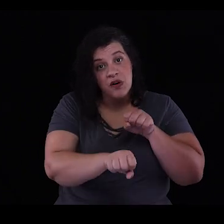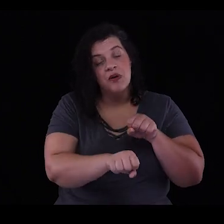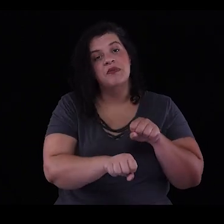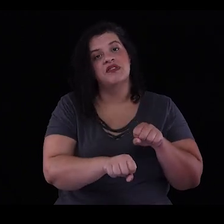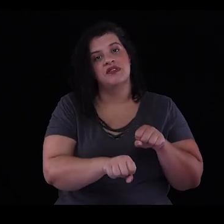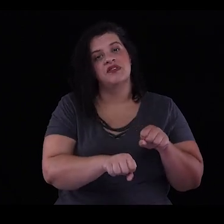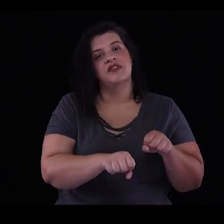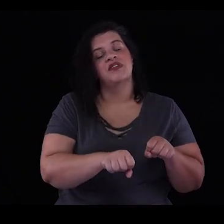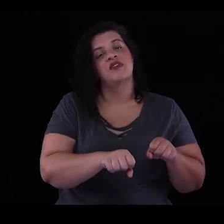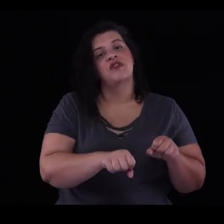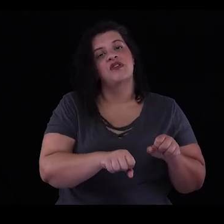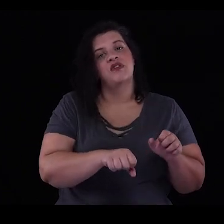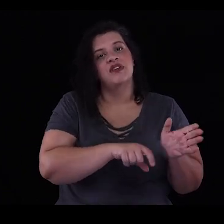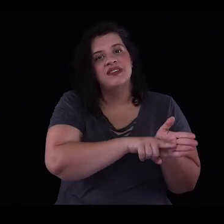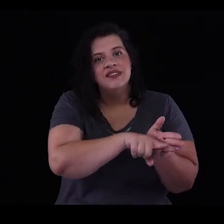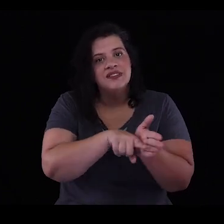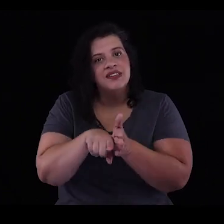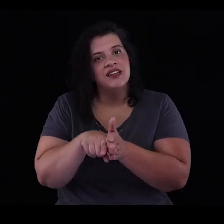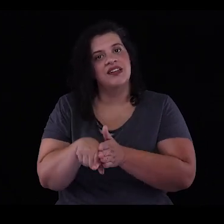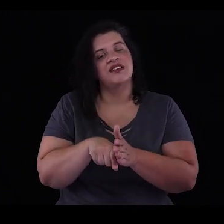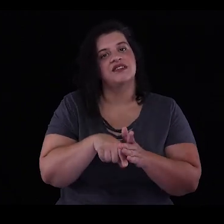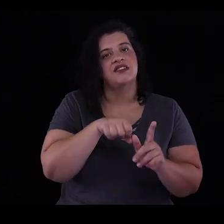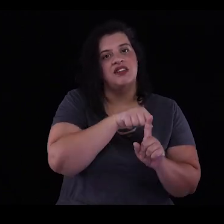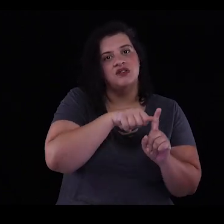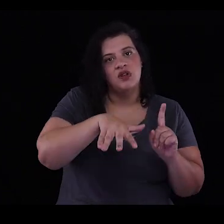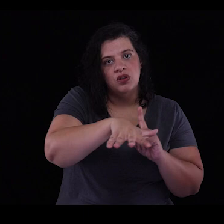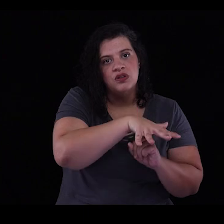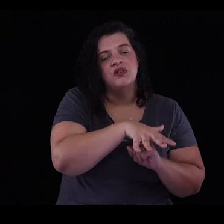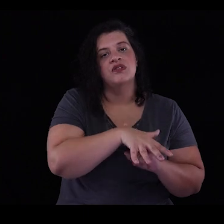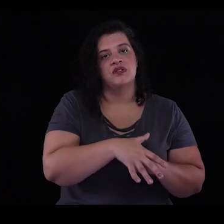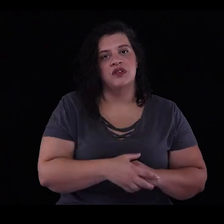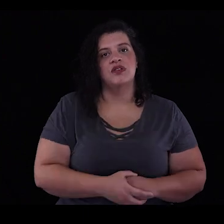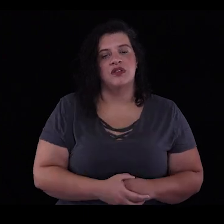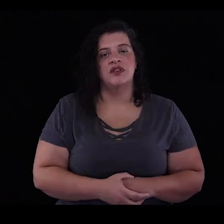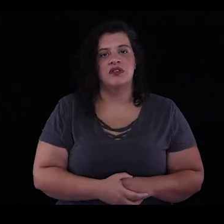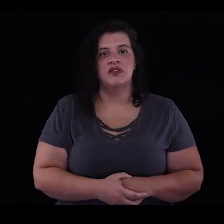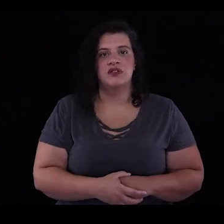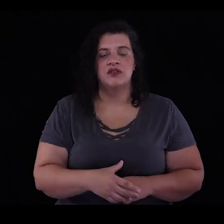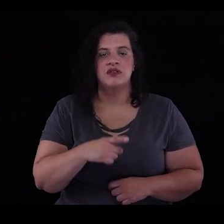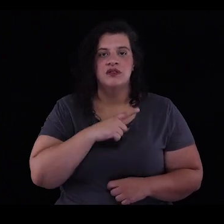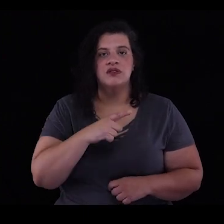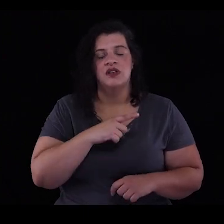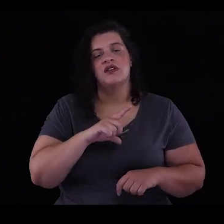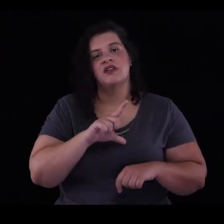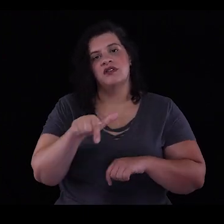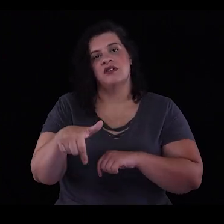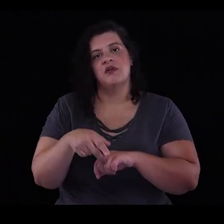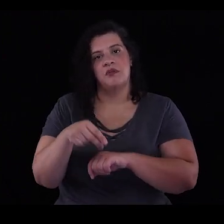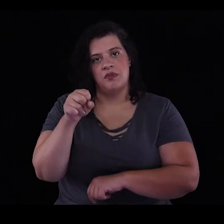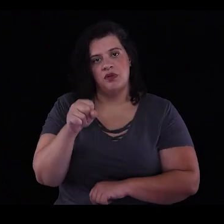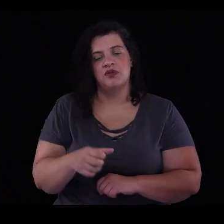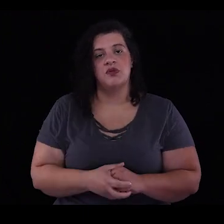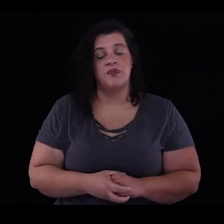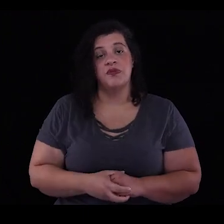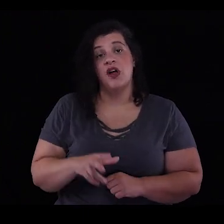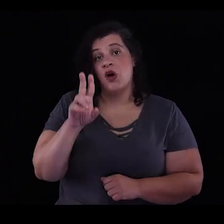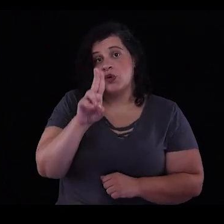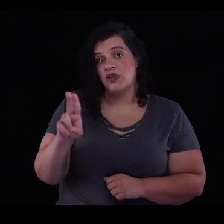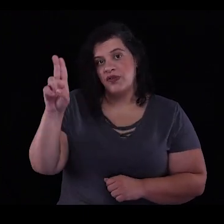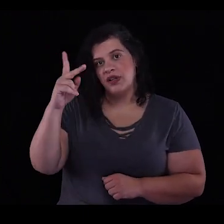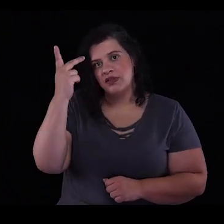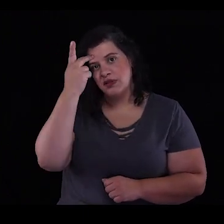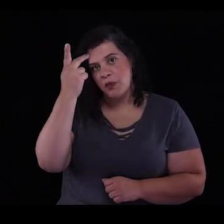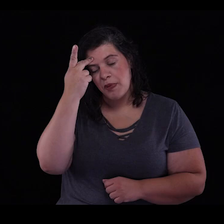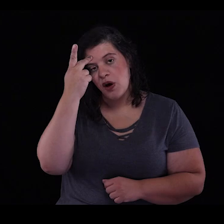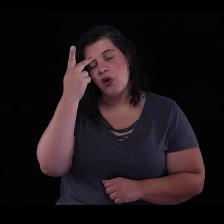formação é em ciências humanas e ciências sociais na graduação e história na pós-graduação. A Universidade de